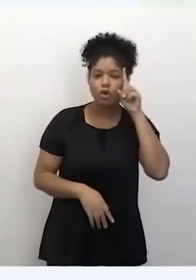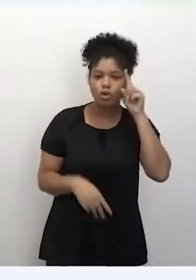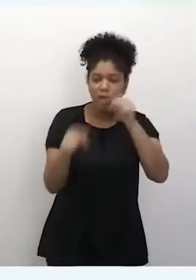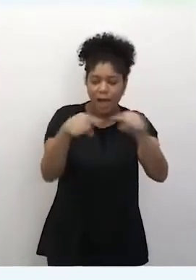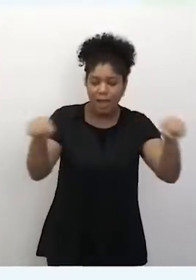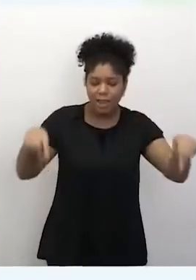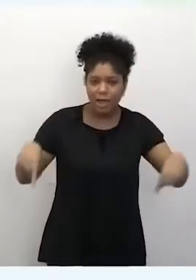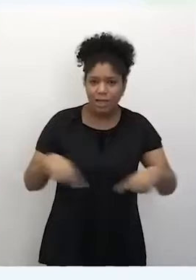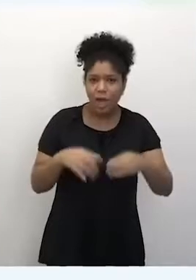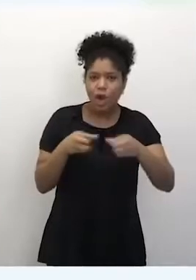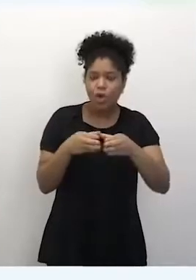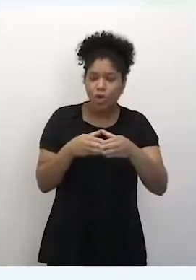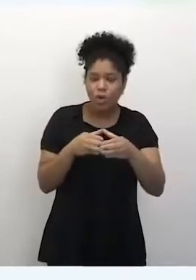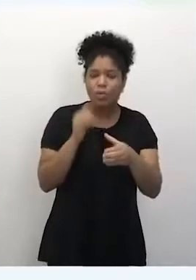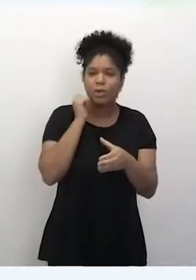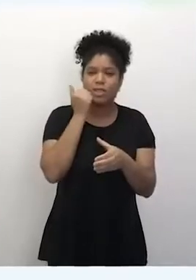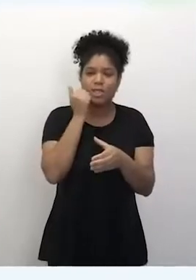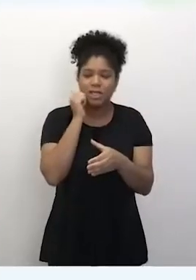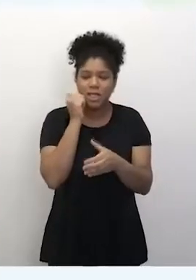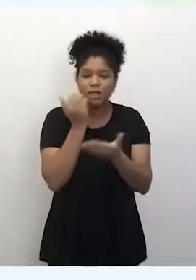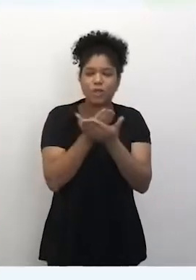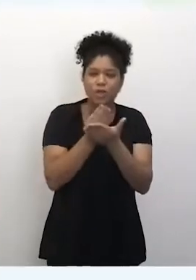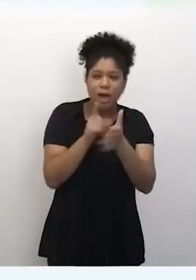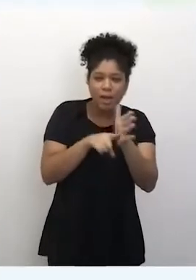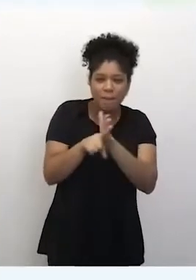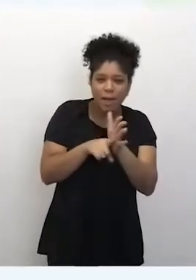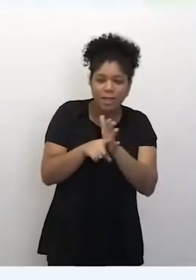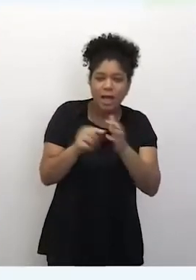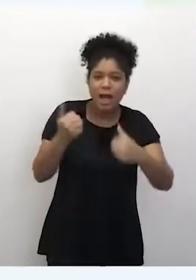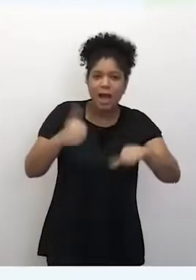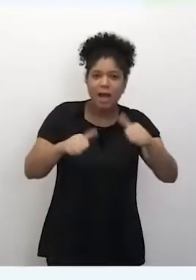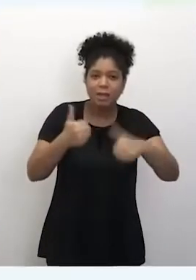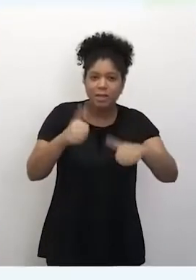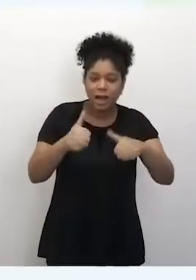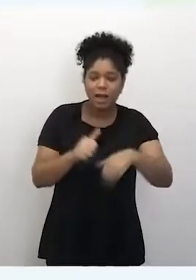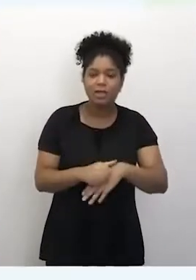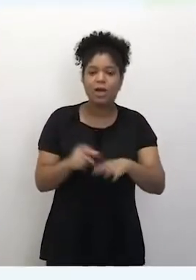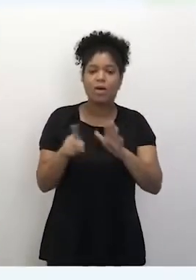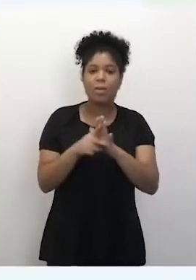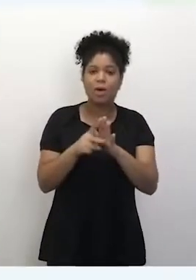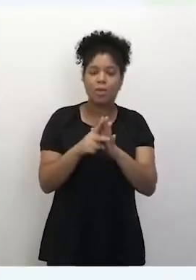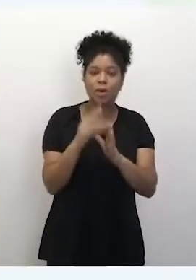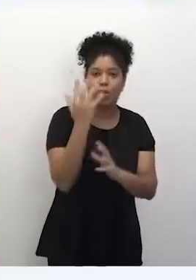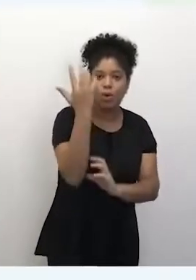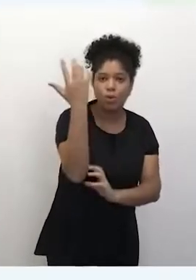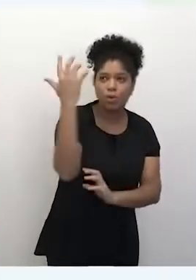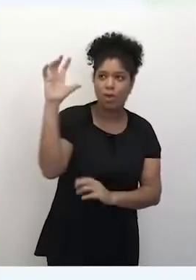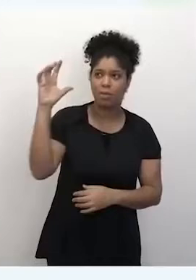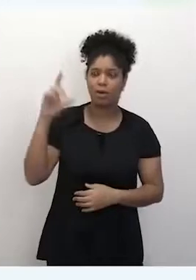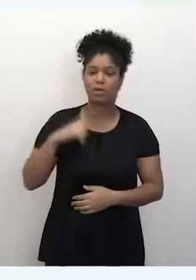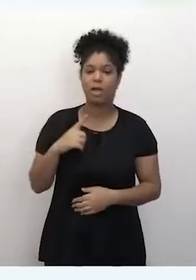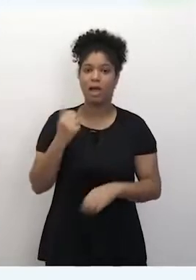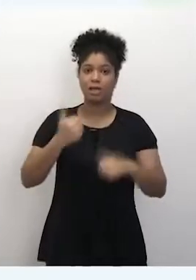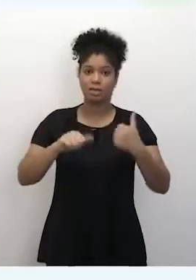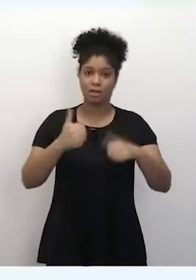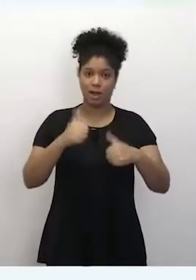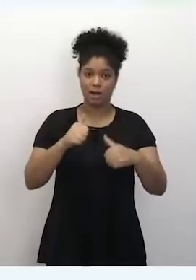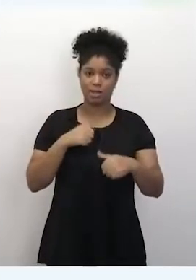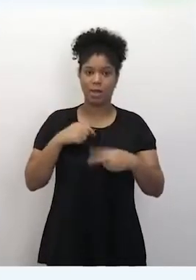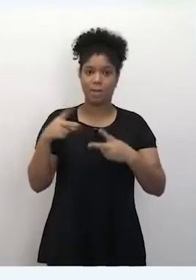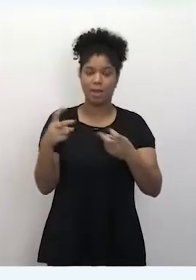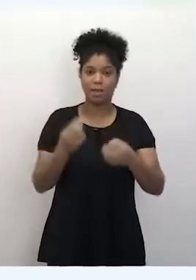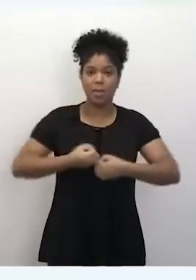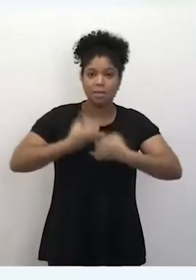especializado de cientistas e meteorologistas analisa as condições atuais de tempo. Esta análise é feita a partir de